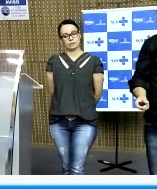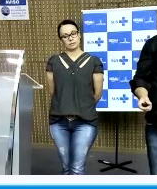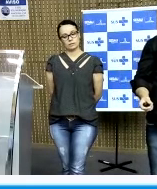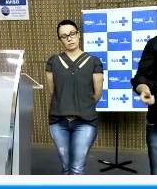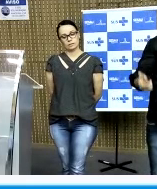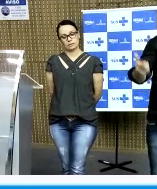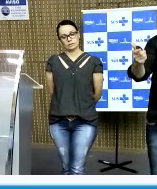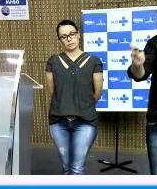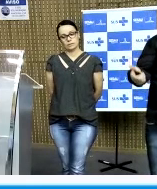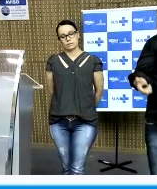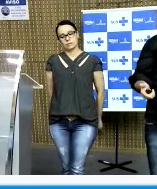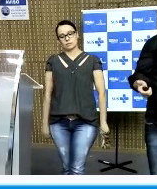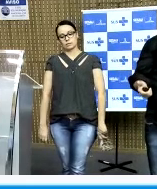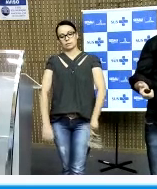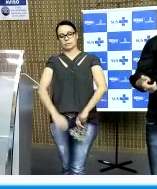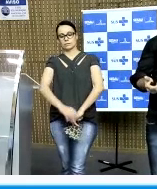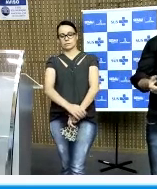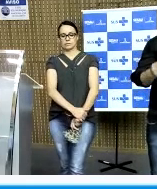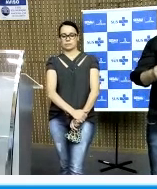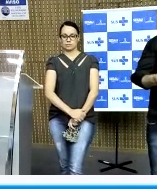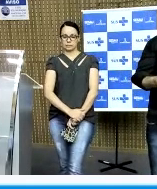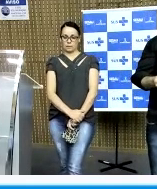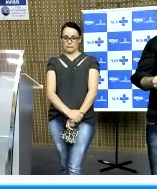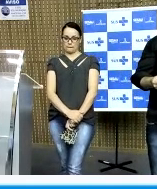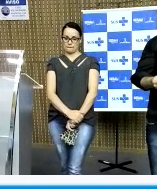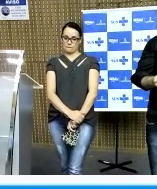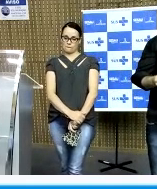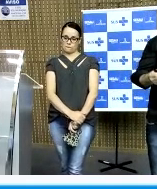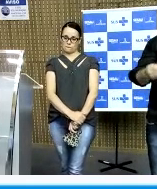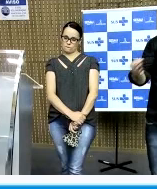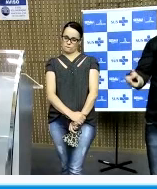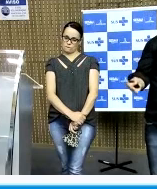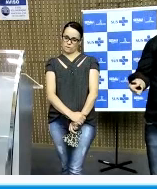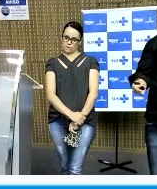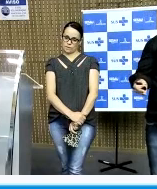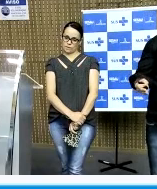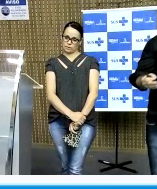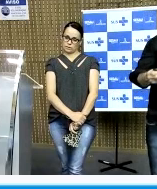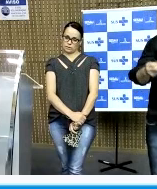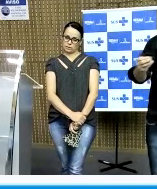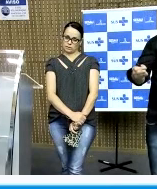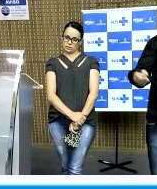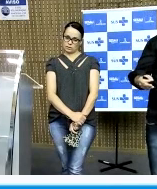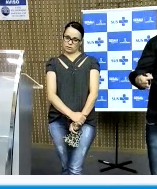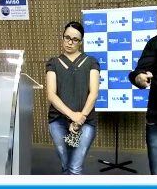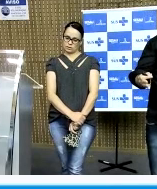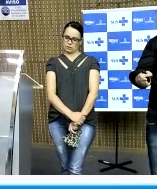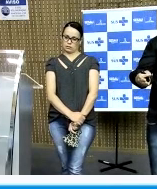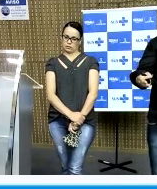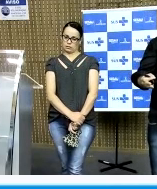teste do pezinho. A população de 65 nessa faixa etária, do 0 aos 5 dias de vida,